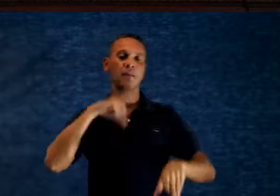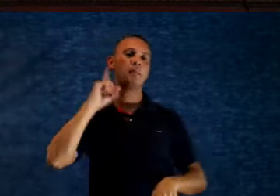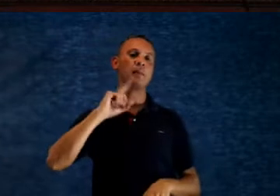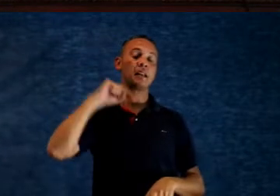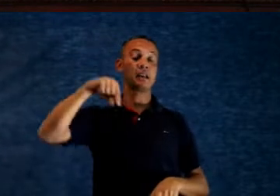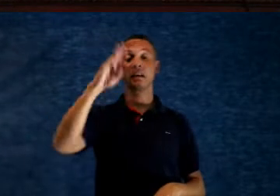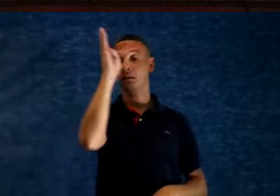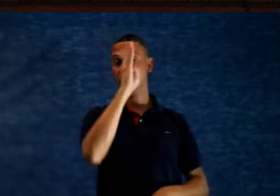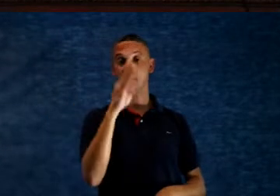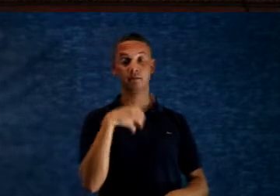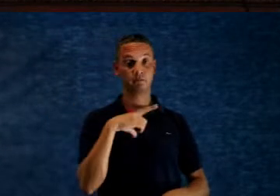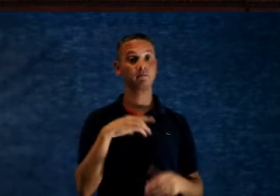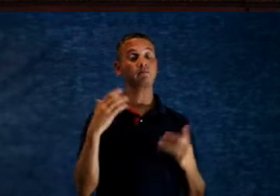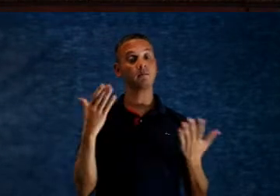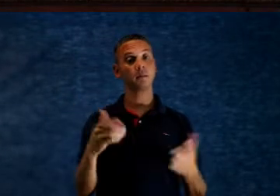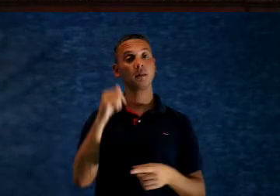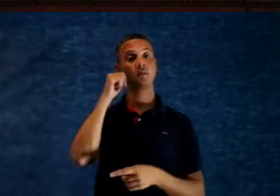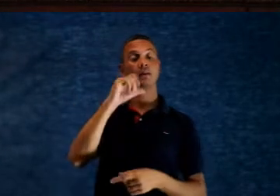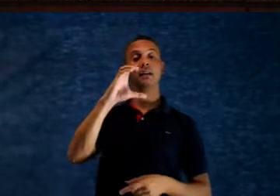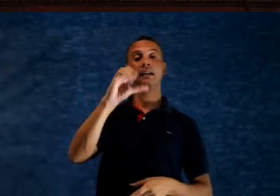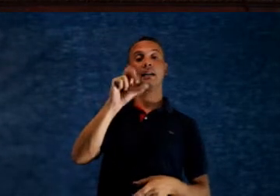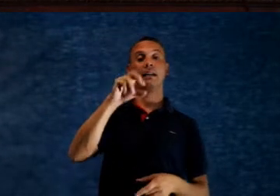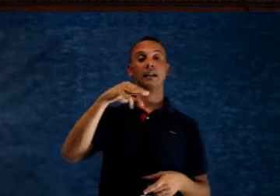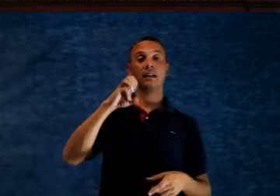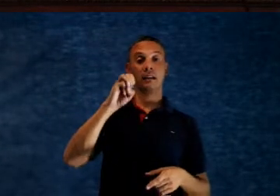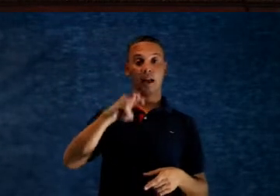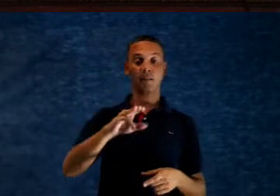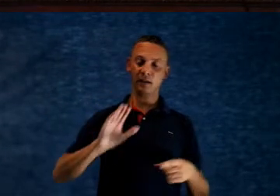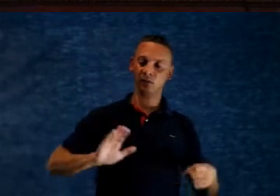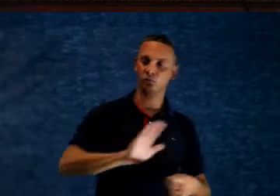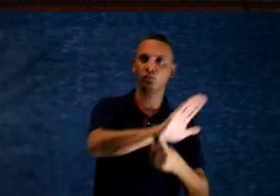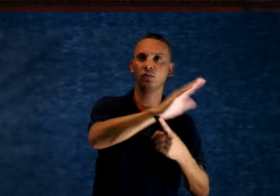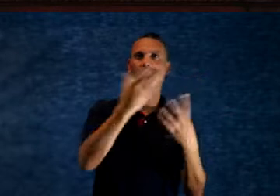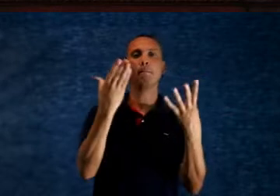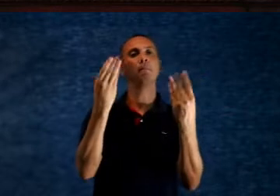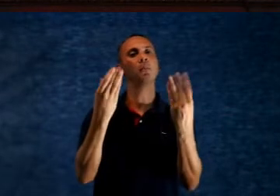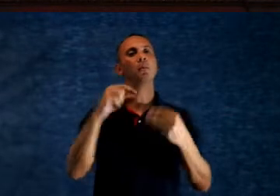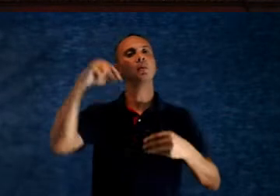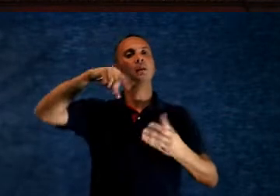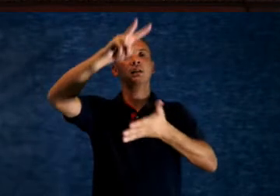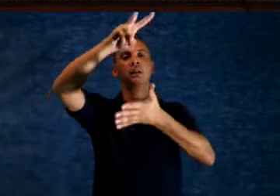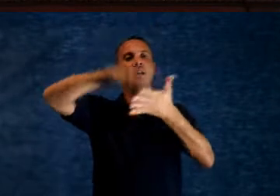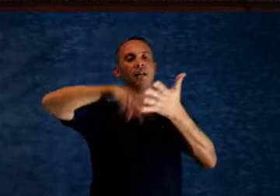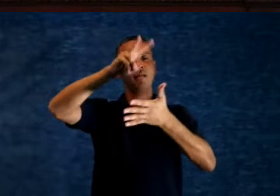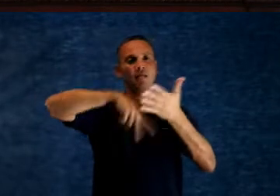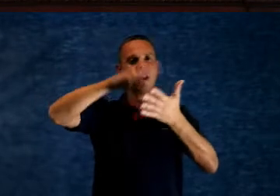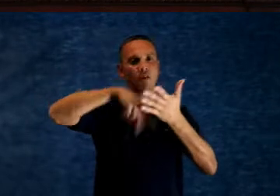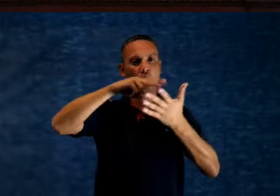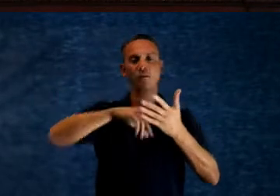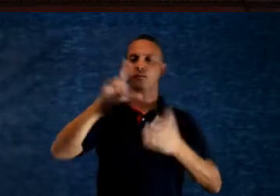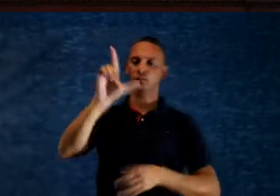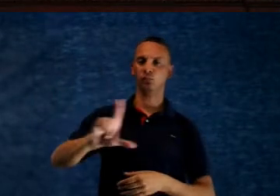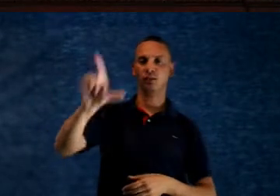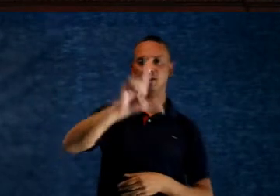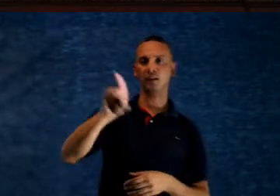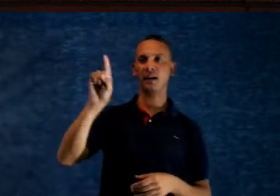e brasileiros. Com isso, Carmen deu uma contribuição fundamental à leitura das épocas literárias